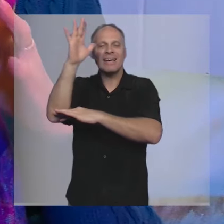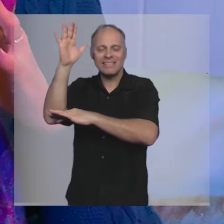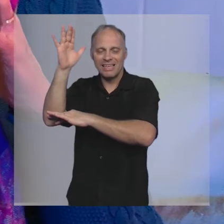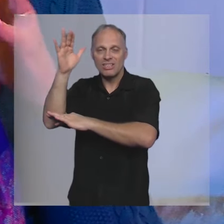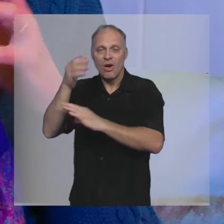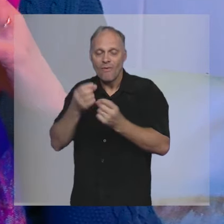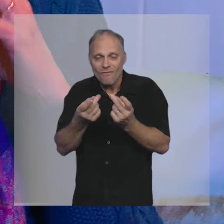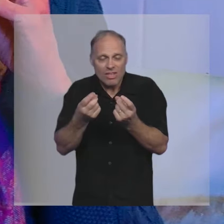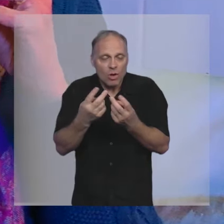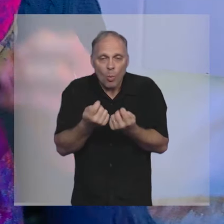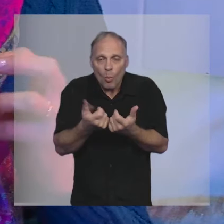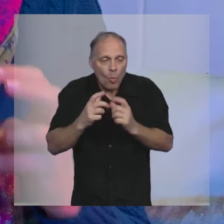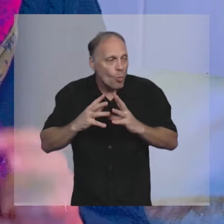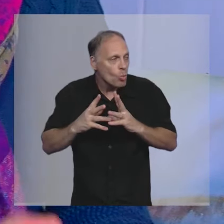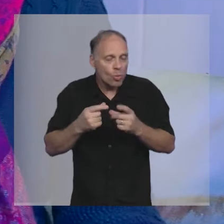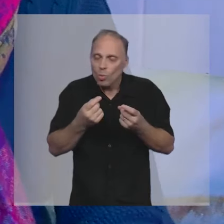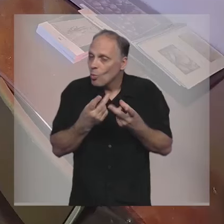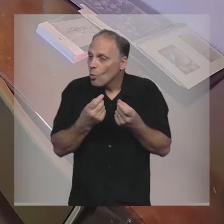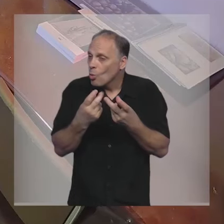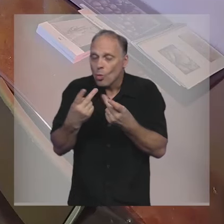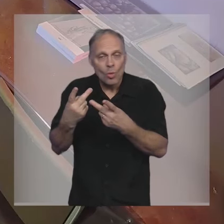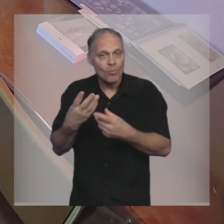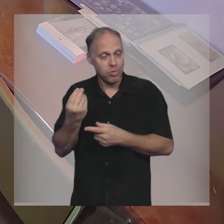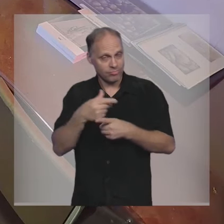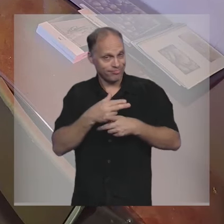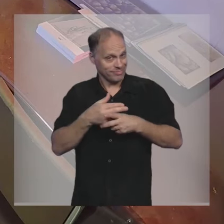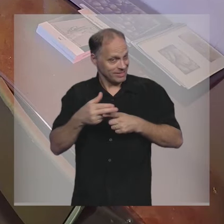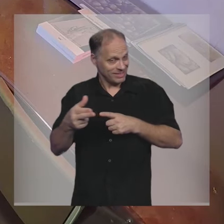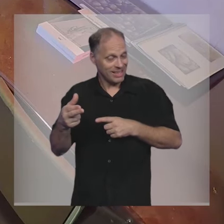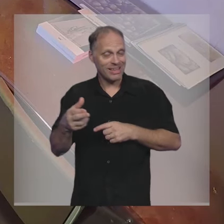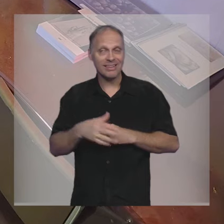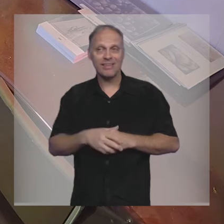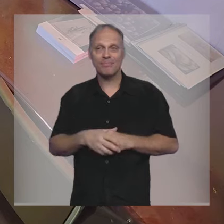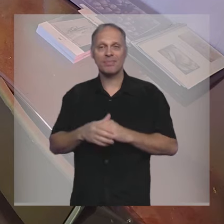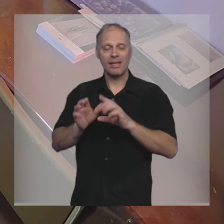porque elas eram muito bonitas. Mas...